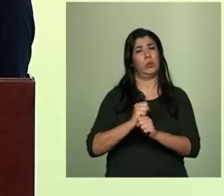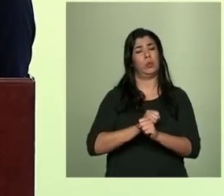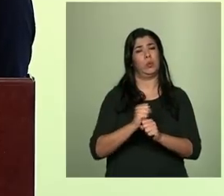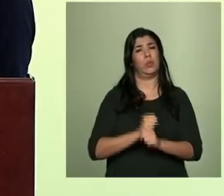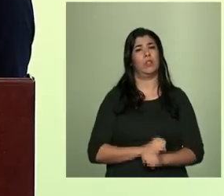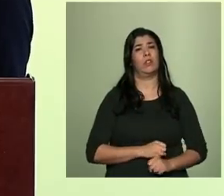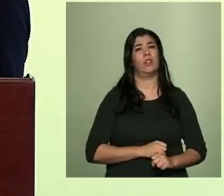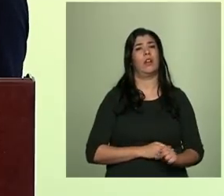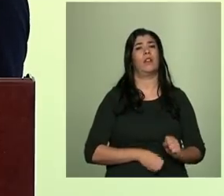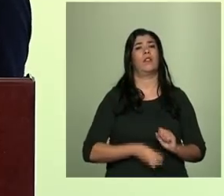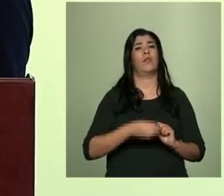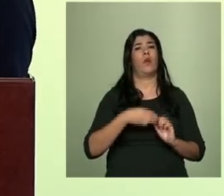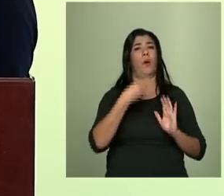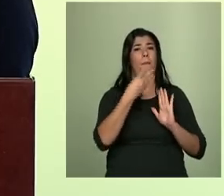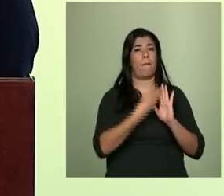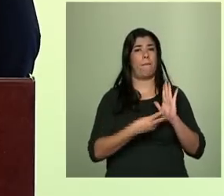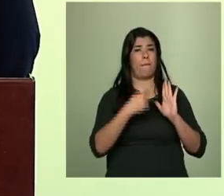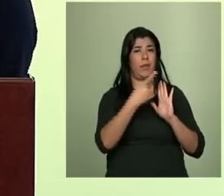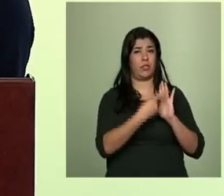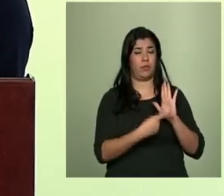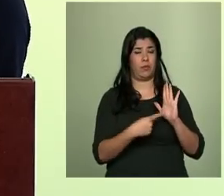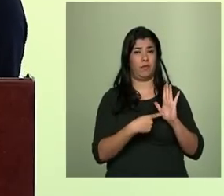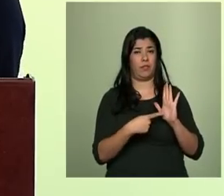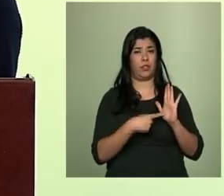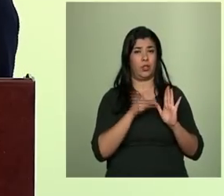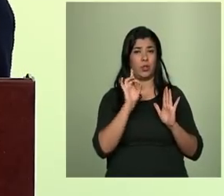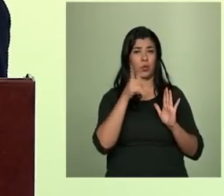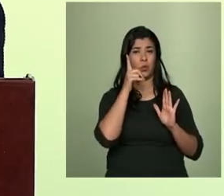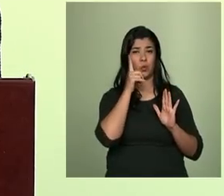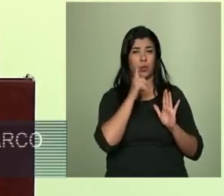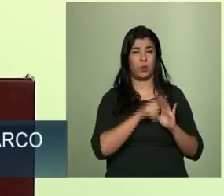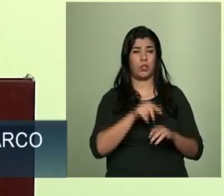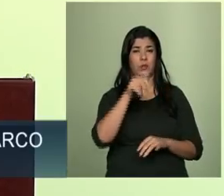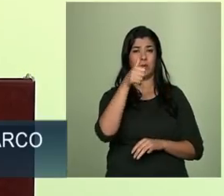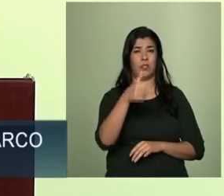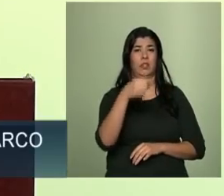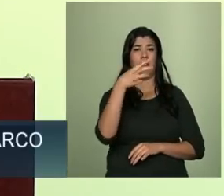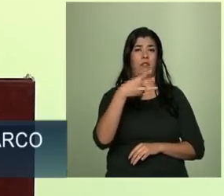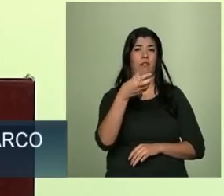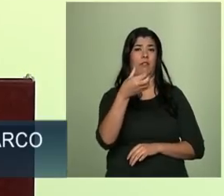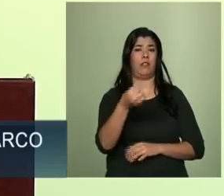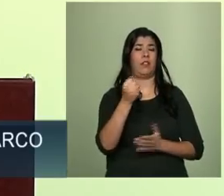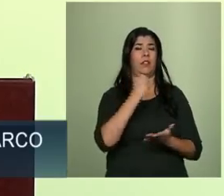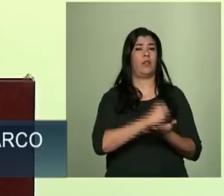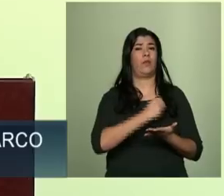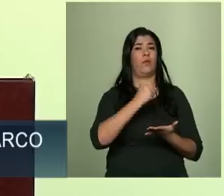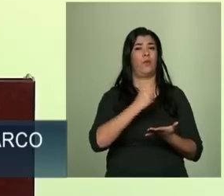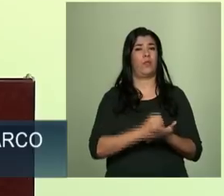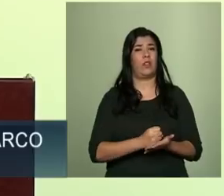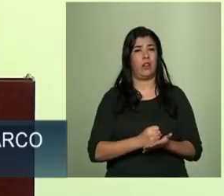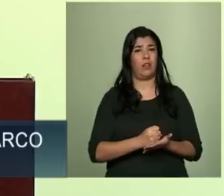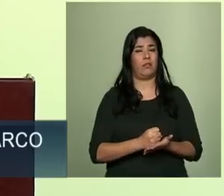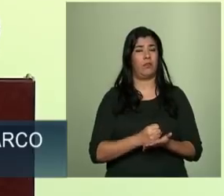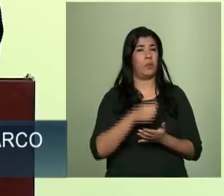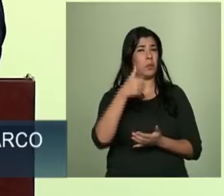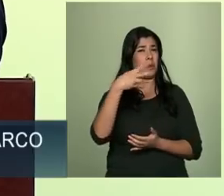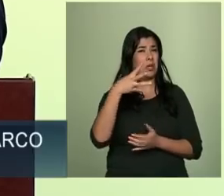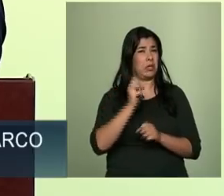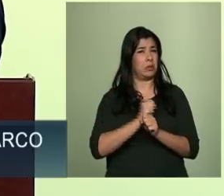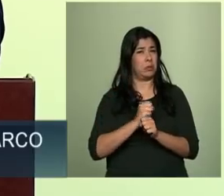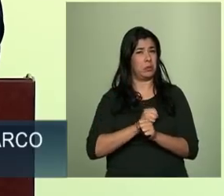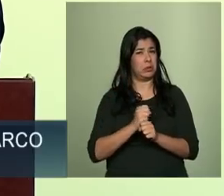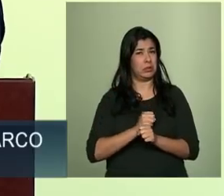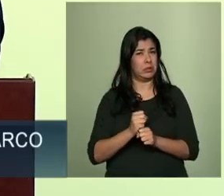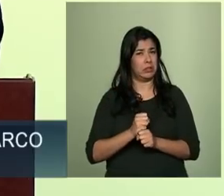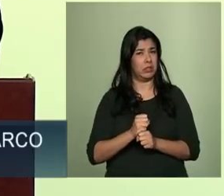nós conseguimos fazer apenas 136 contratos foram aprovados em 14 anos de repartição de